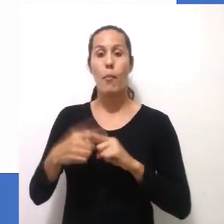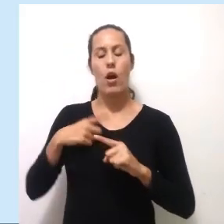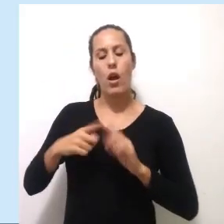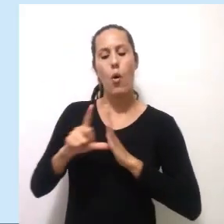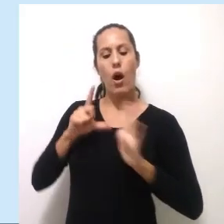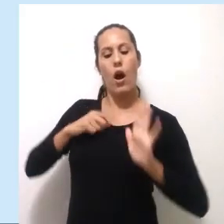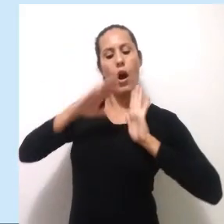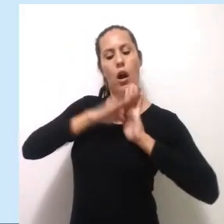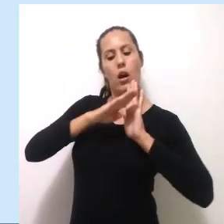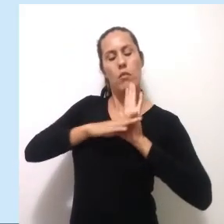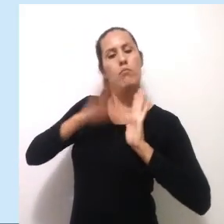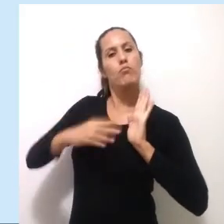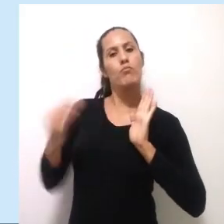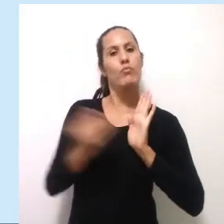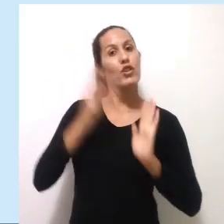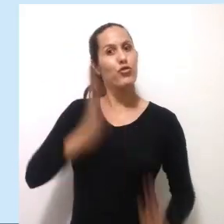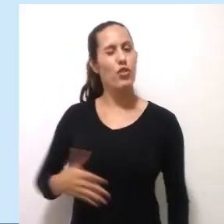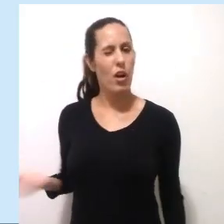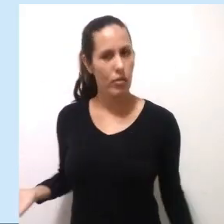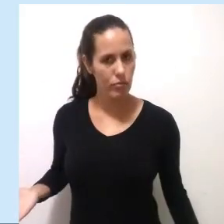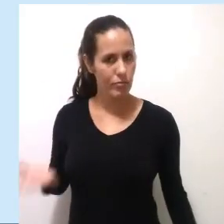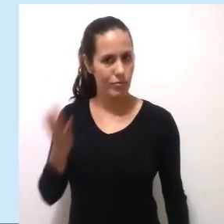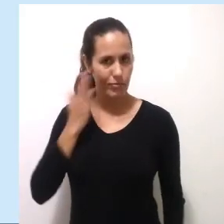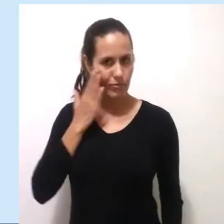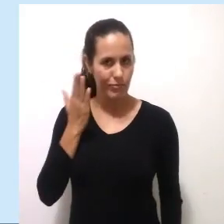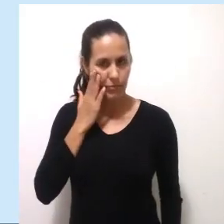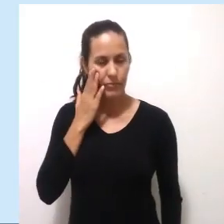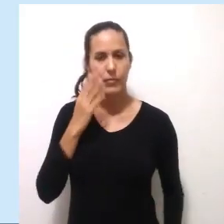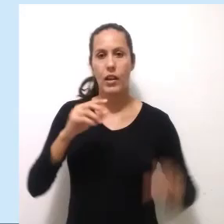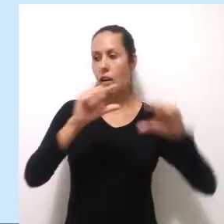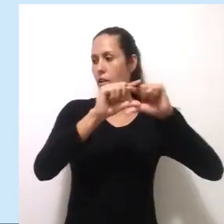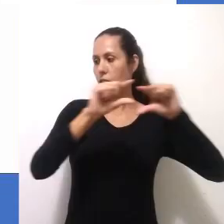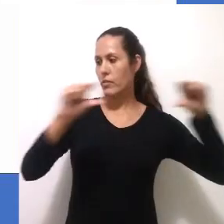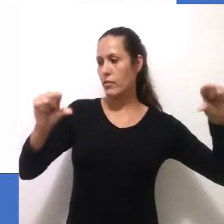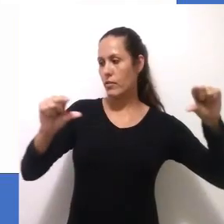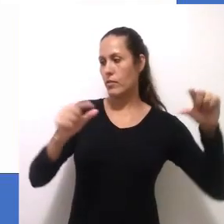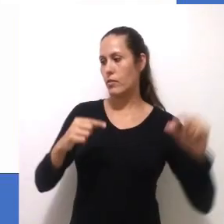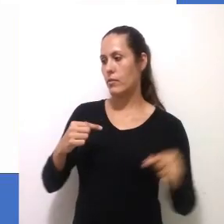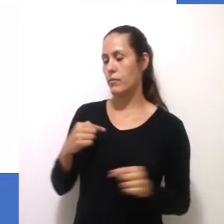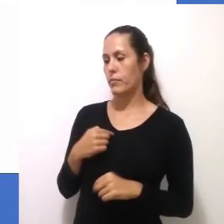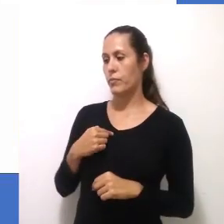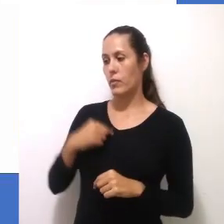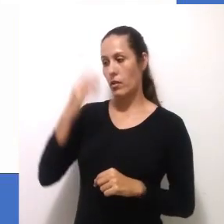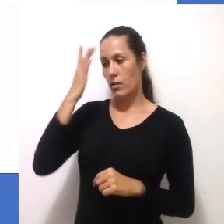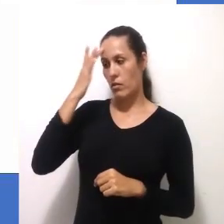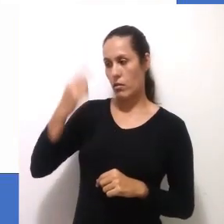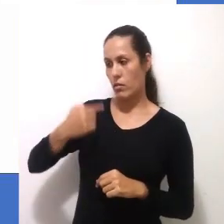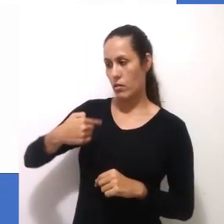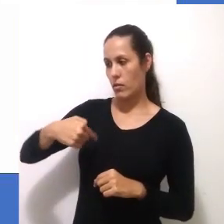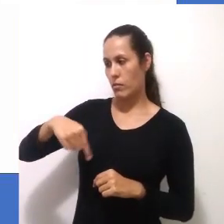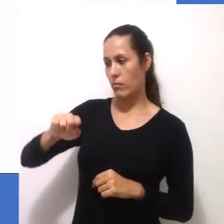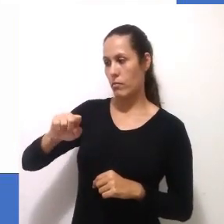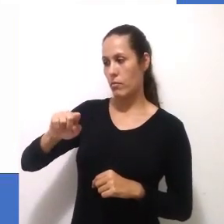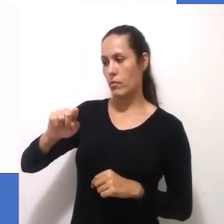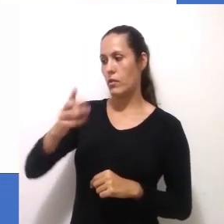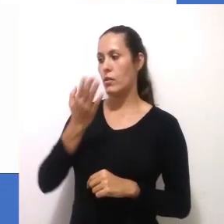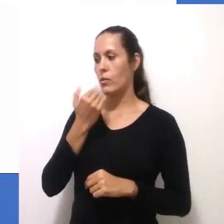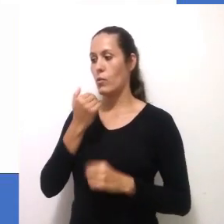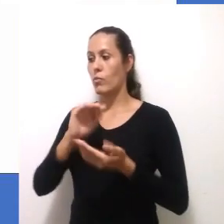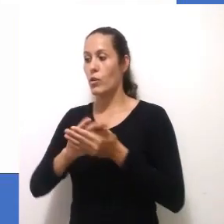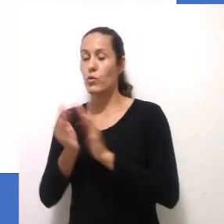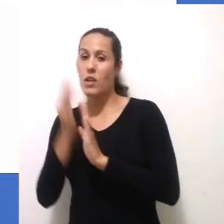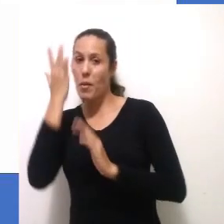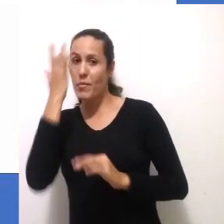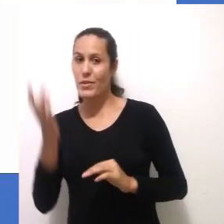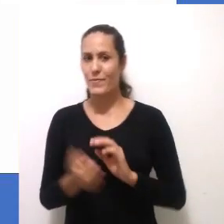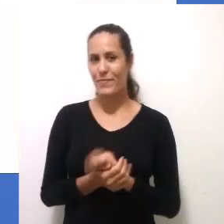já planejei essa receita para mim. Então a sentença fica I'm going to eat couscous tomorrow.